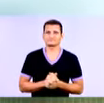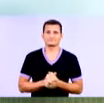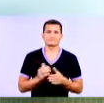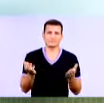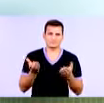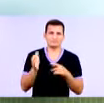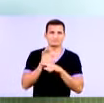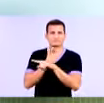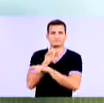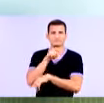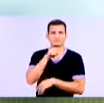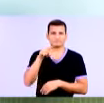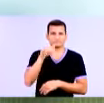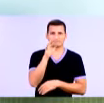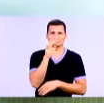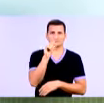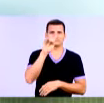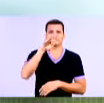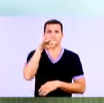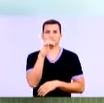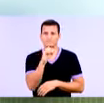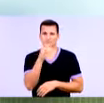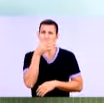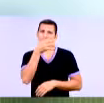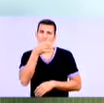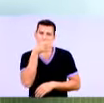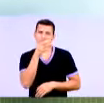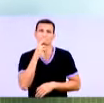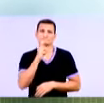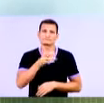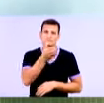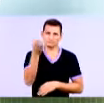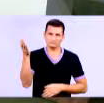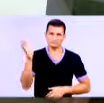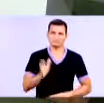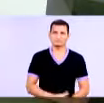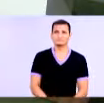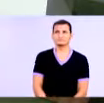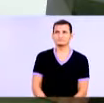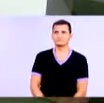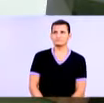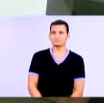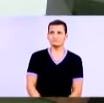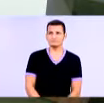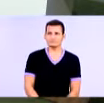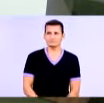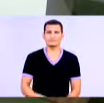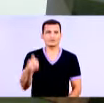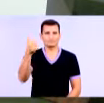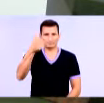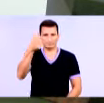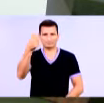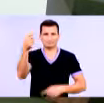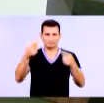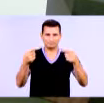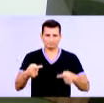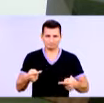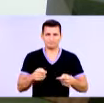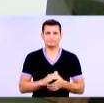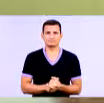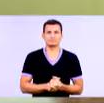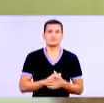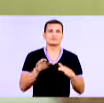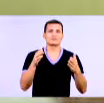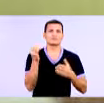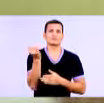professor Fábio, para comentar sobre as respostas de vocês. Professor Fábio, por favor. Sim, professor. Qual que é a primeira pergunta? Qual a importância